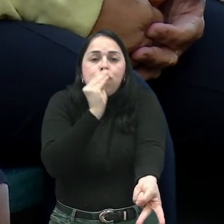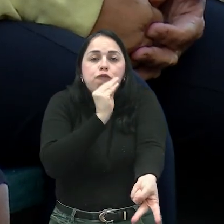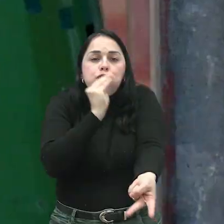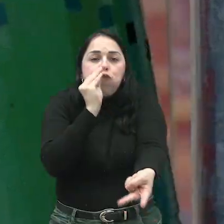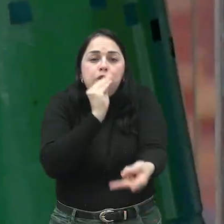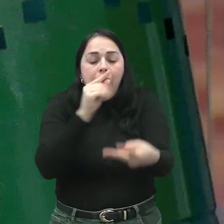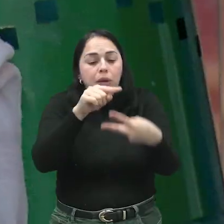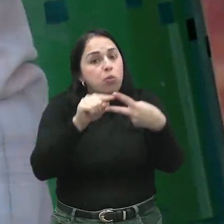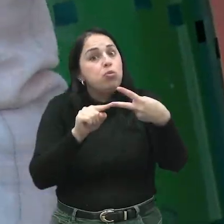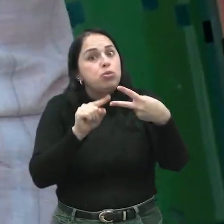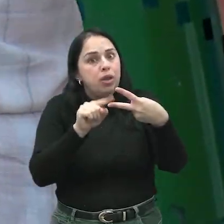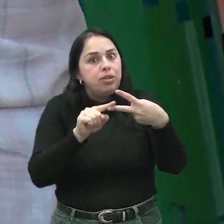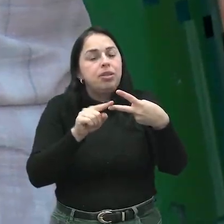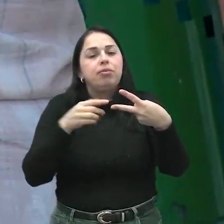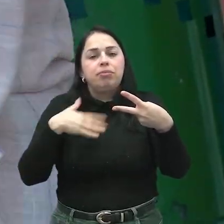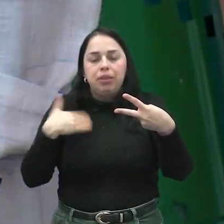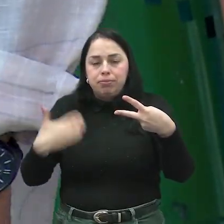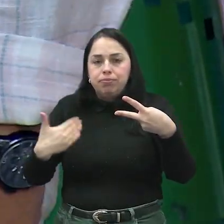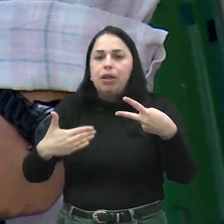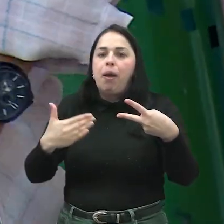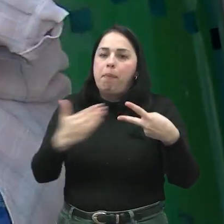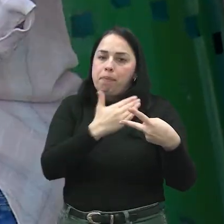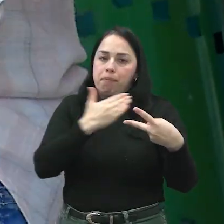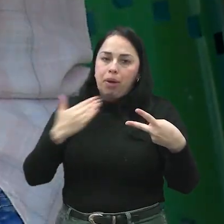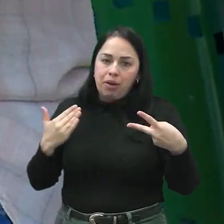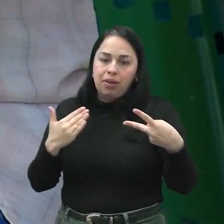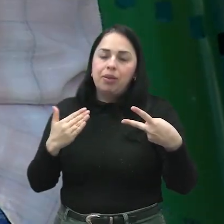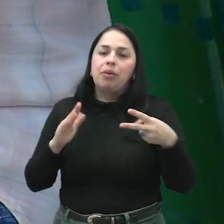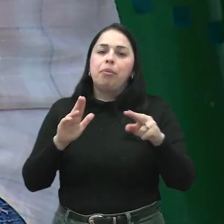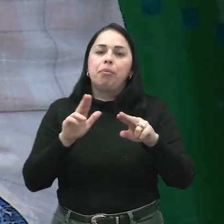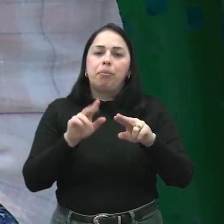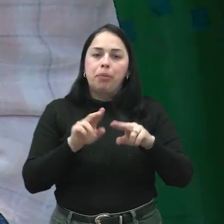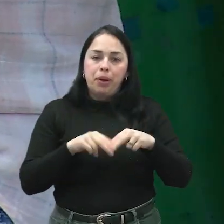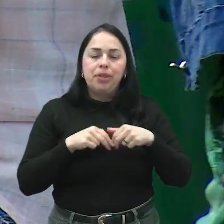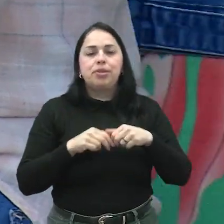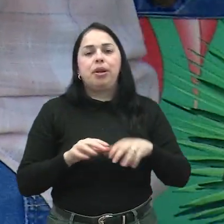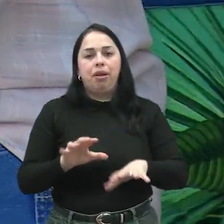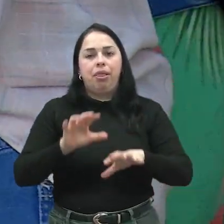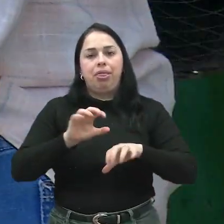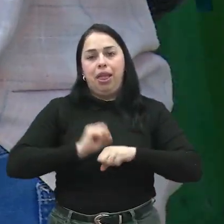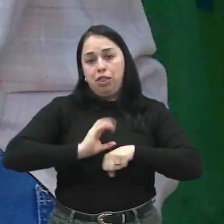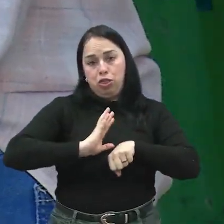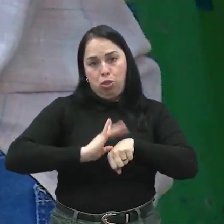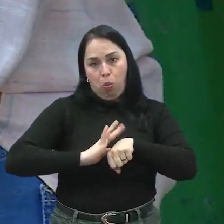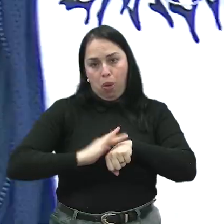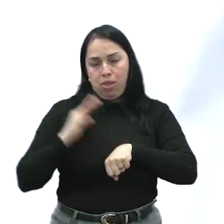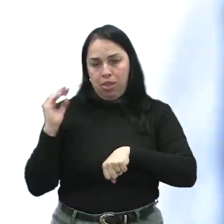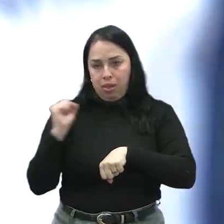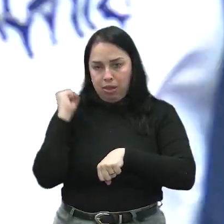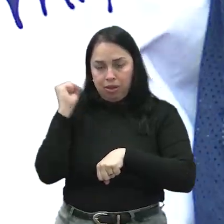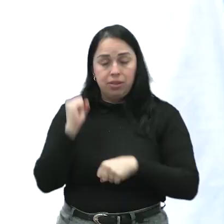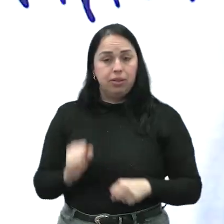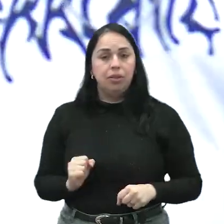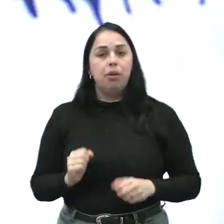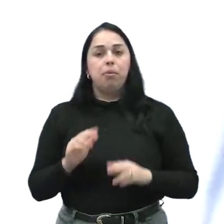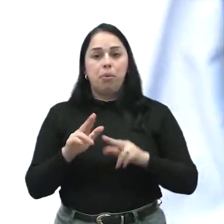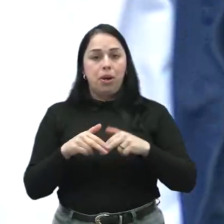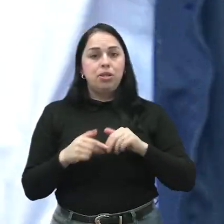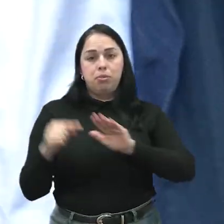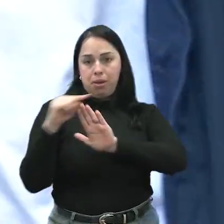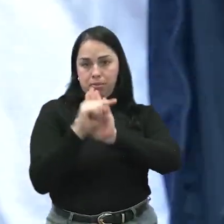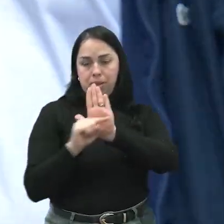muscular, e está ligada à fragilidade, quedas e doenças crônicas. E um estudo